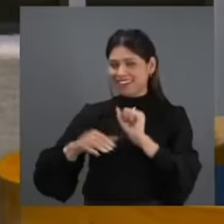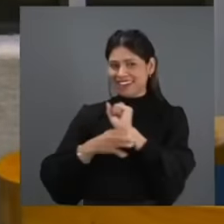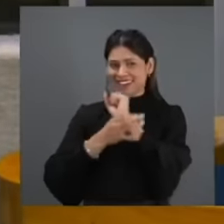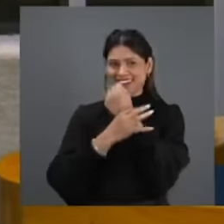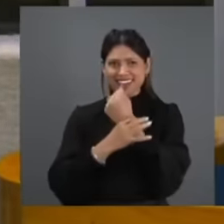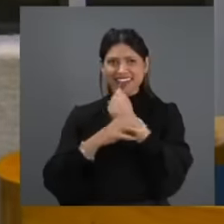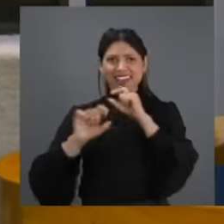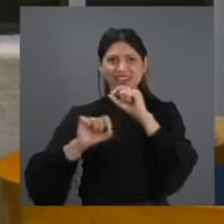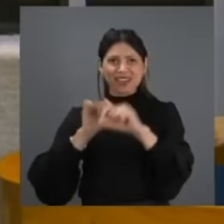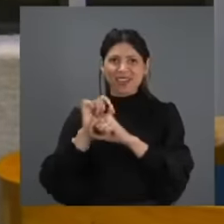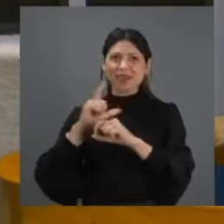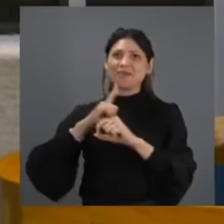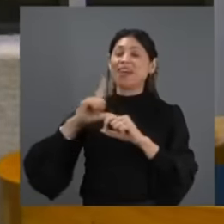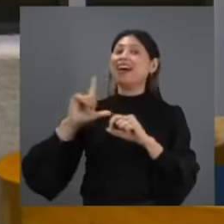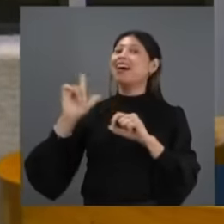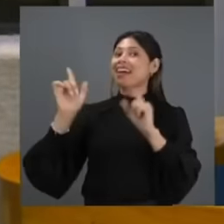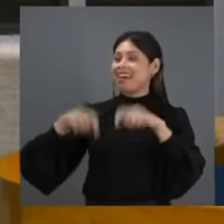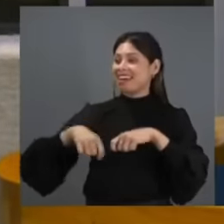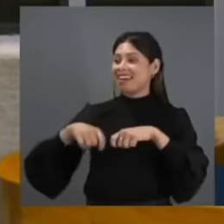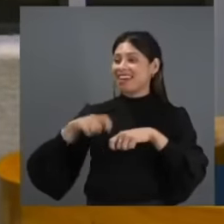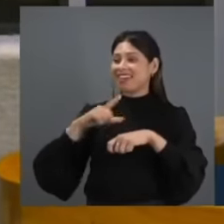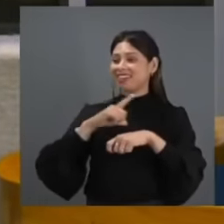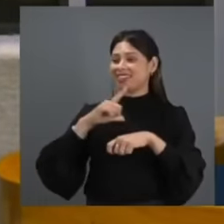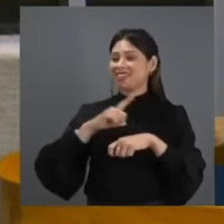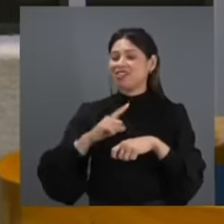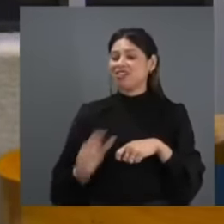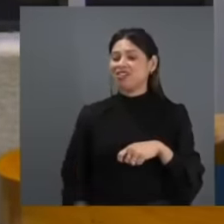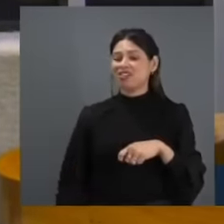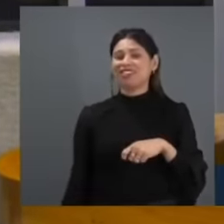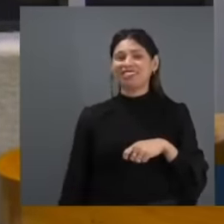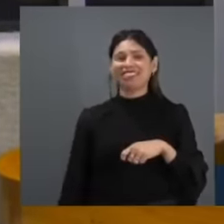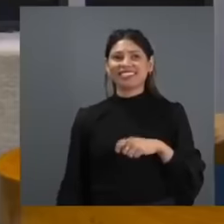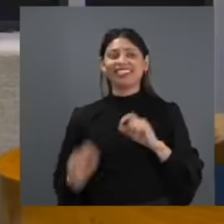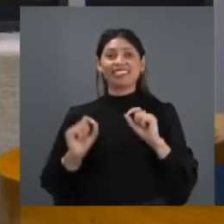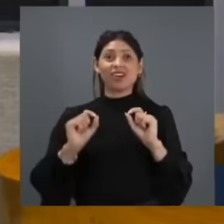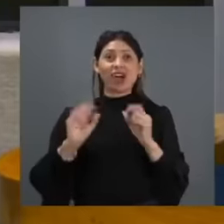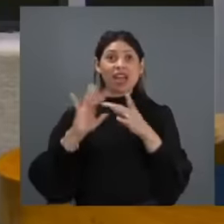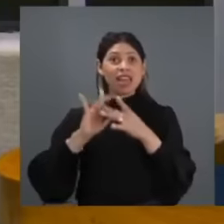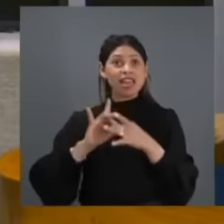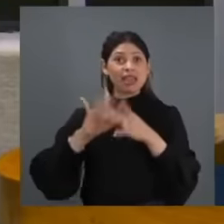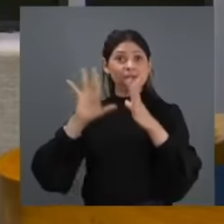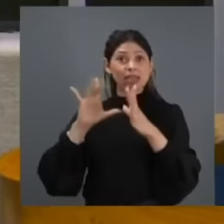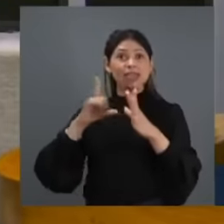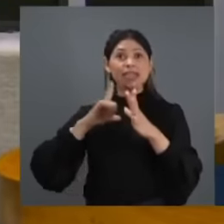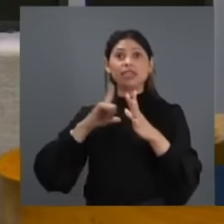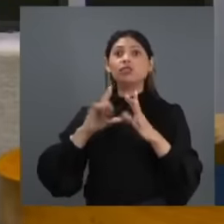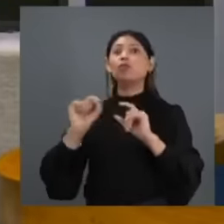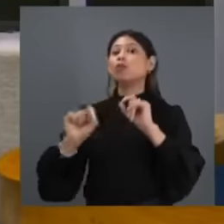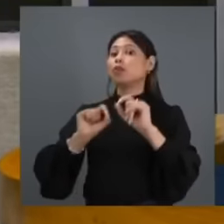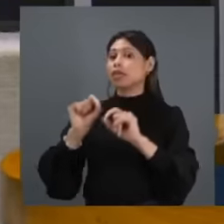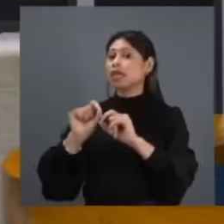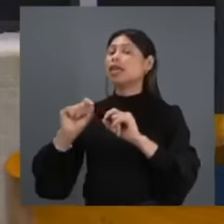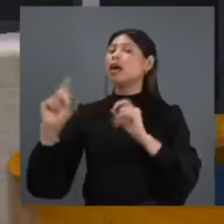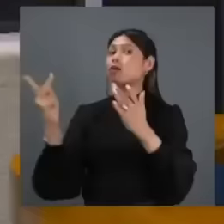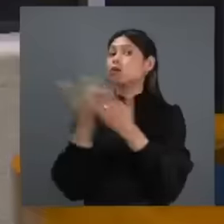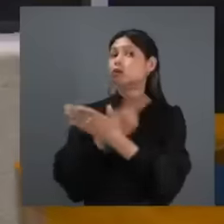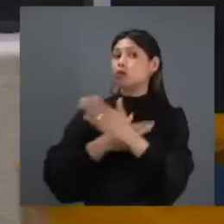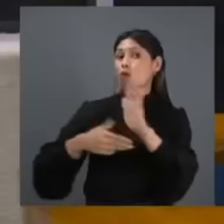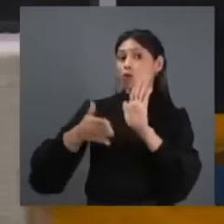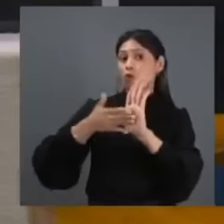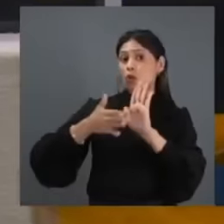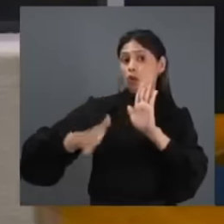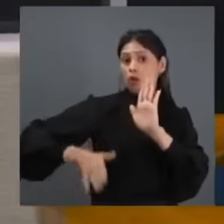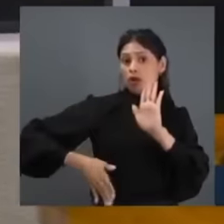policiais, garante, né, toda a liberdade para os criminosos, inclusive que cometeram